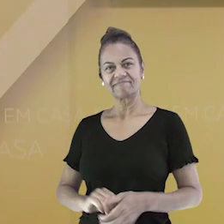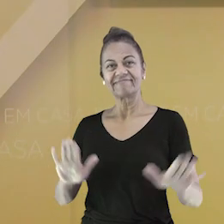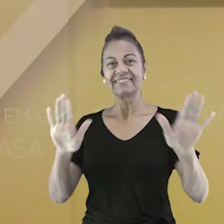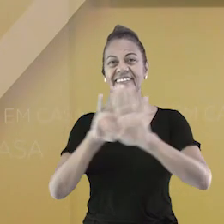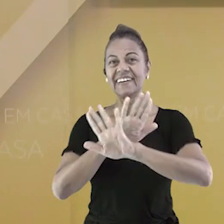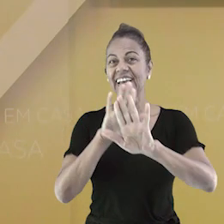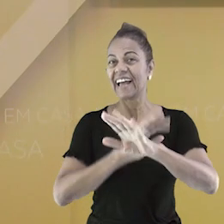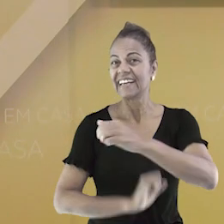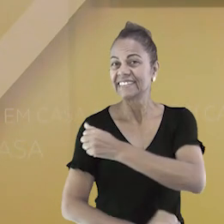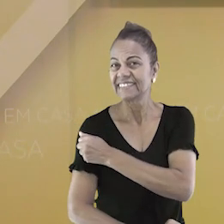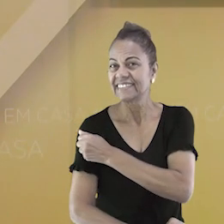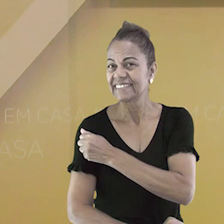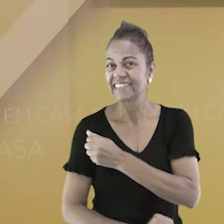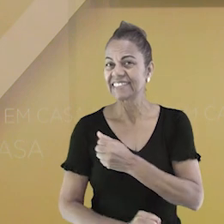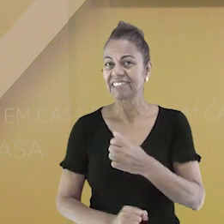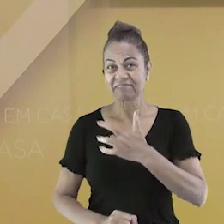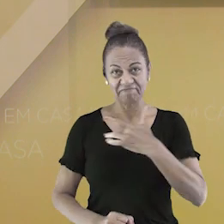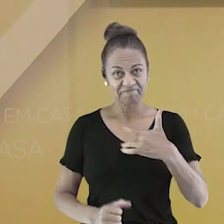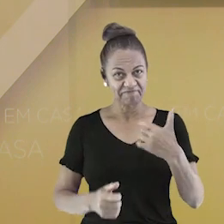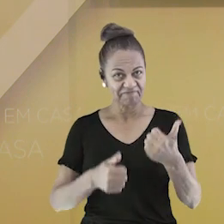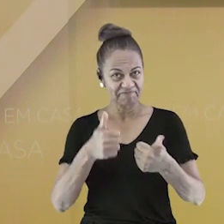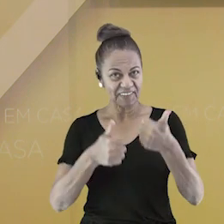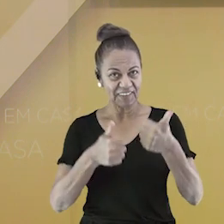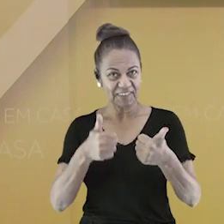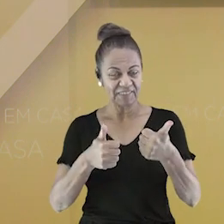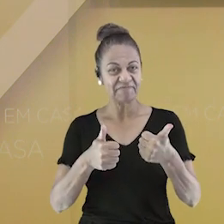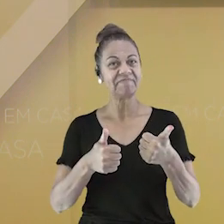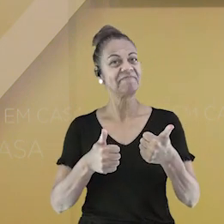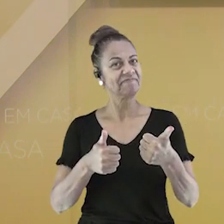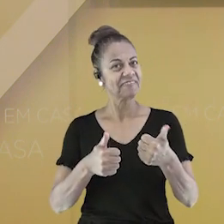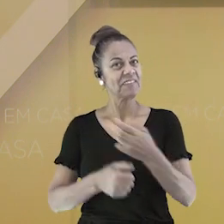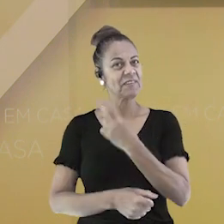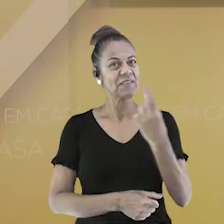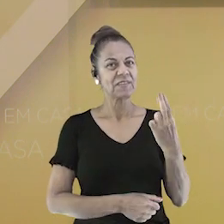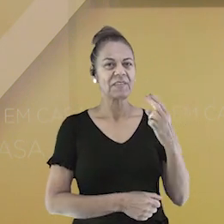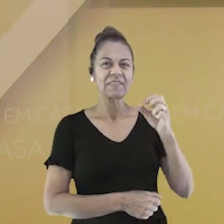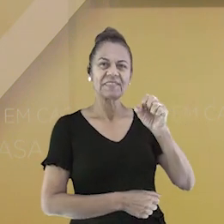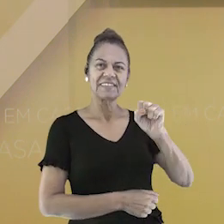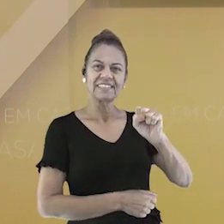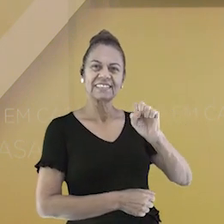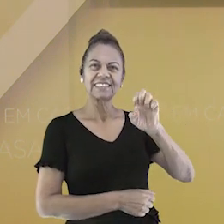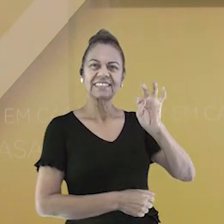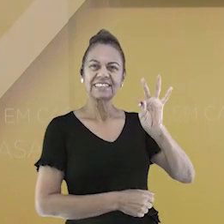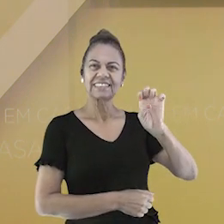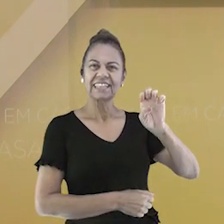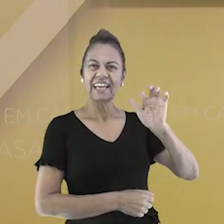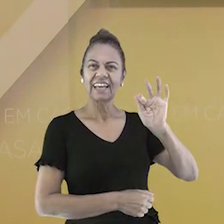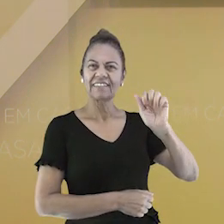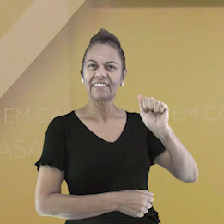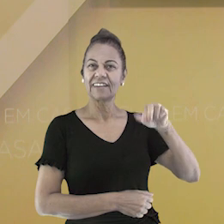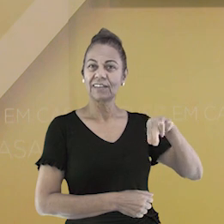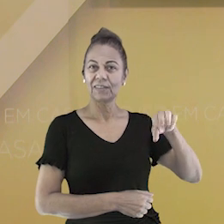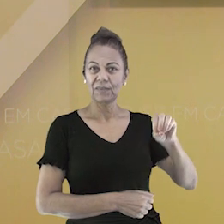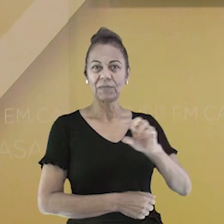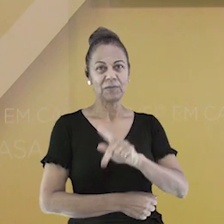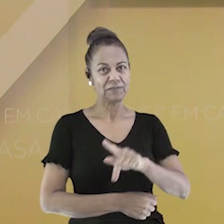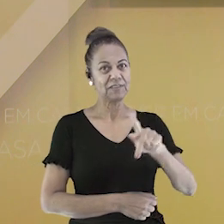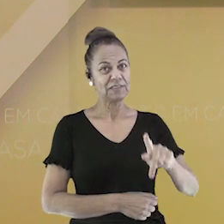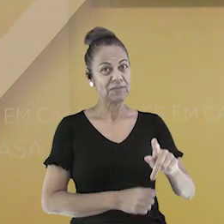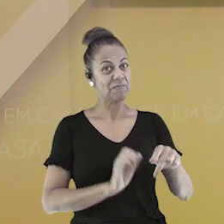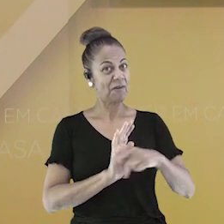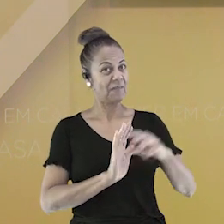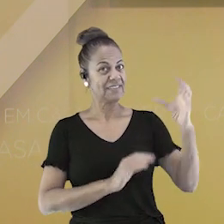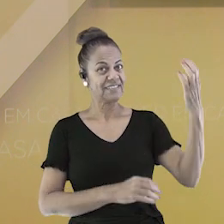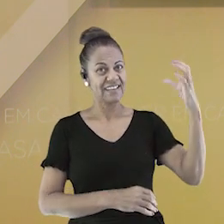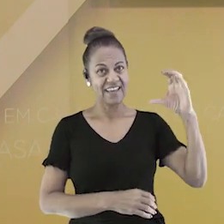Olá, estudantes! Tudo bem com vocês? Como é que vocês estão? Meu nome é Stefano, sou professor de Ciências da EJA, para o 8º e